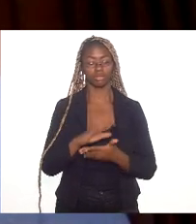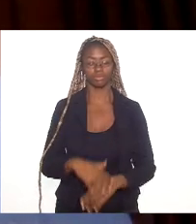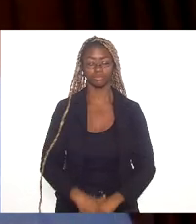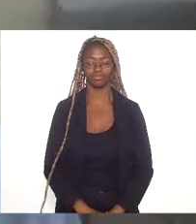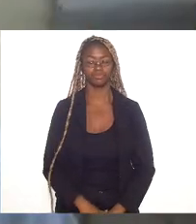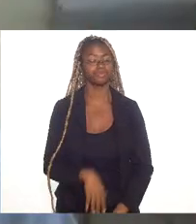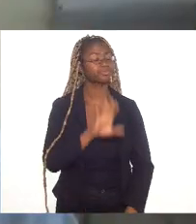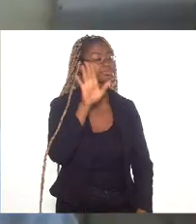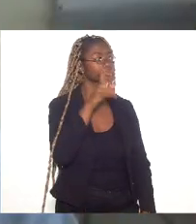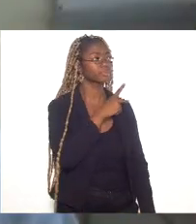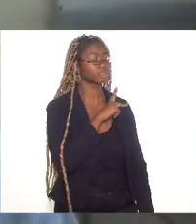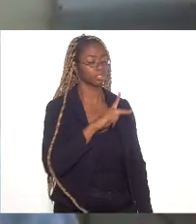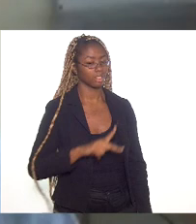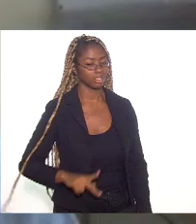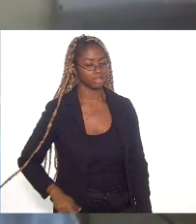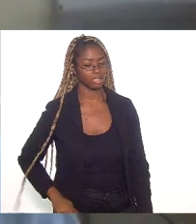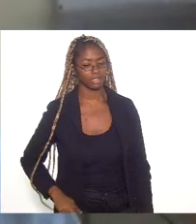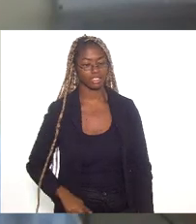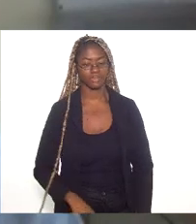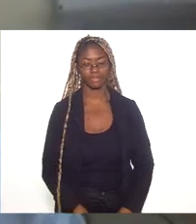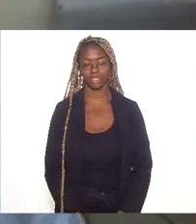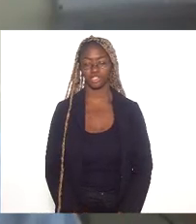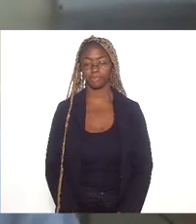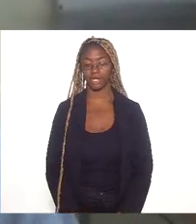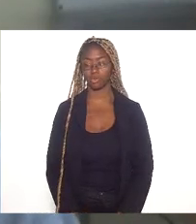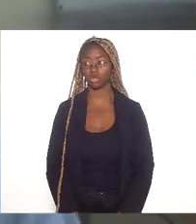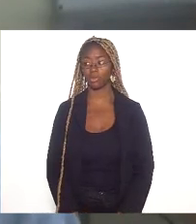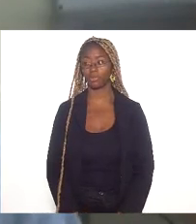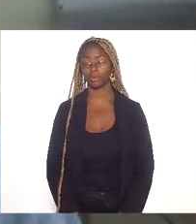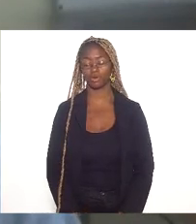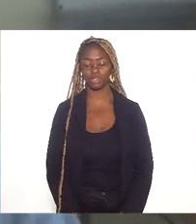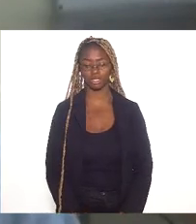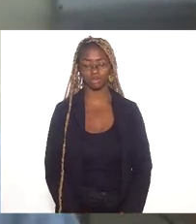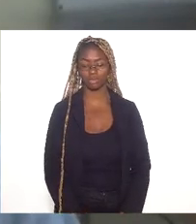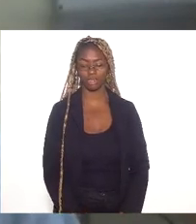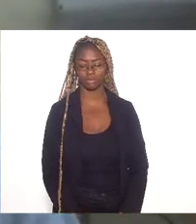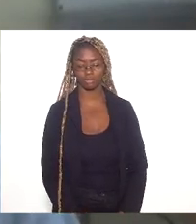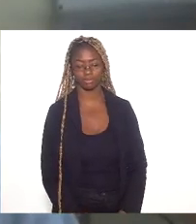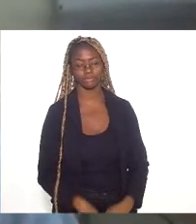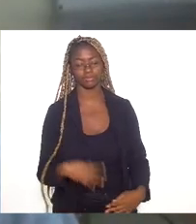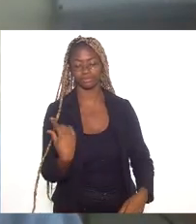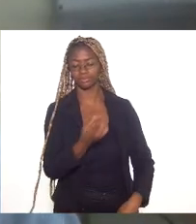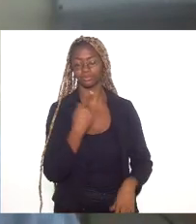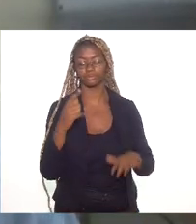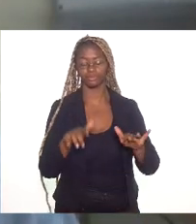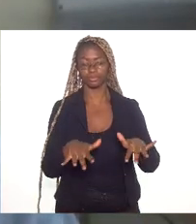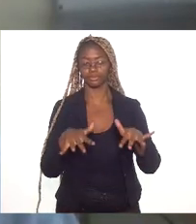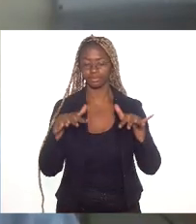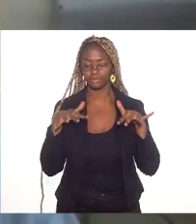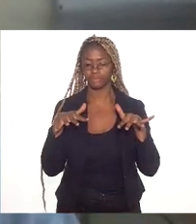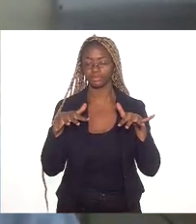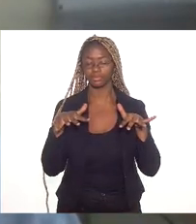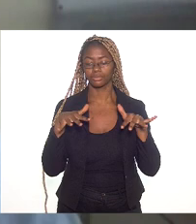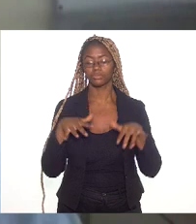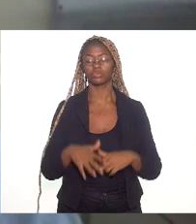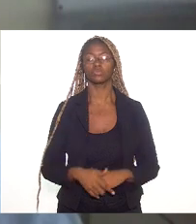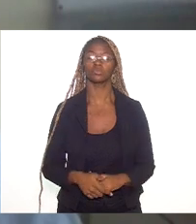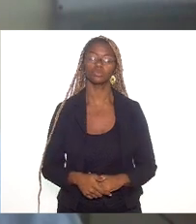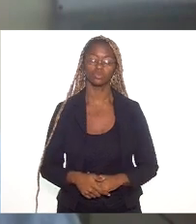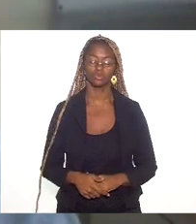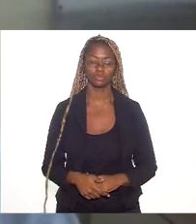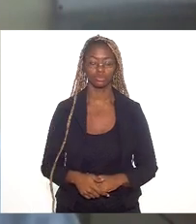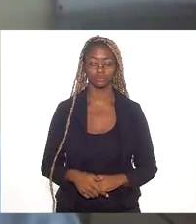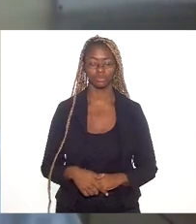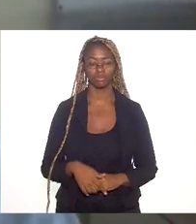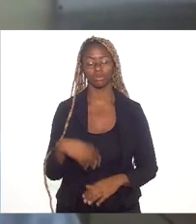Senhor presidente. Deputado Luiz Paulo. Nós aqui no Parlamento Fluminense estamos